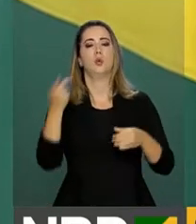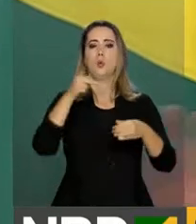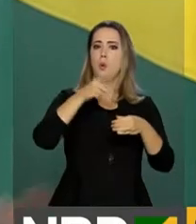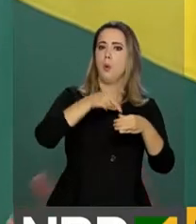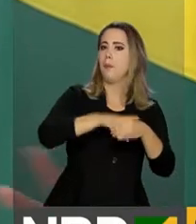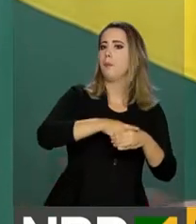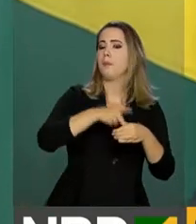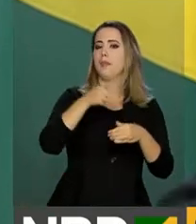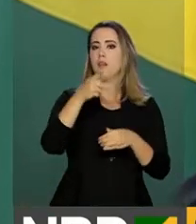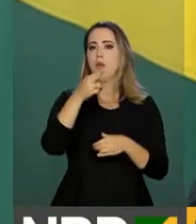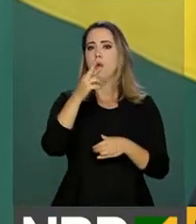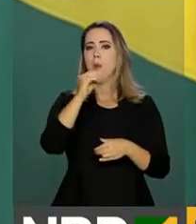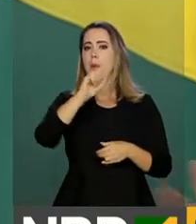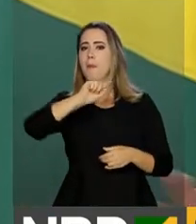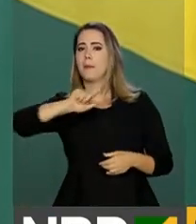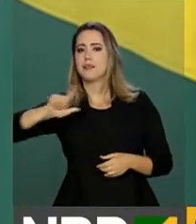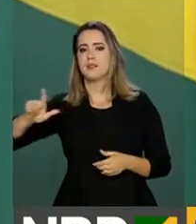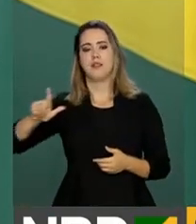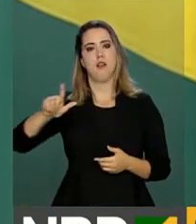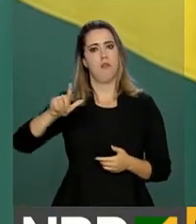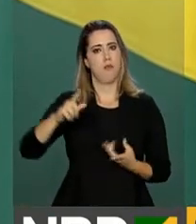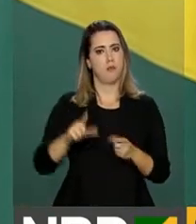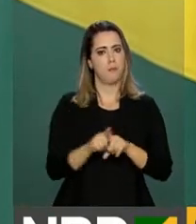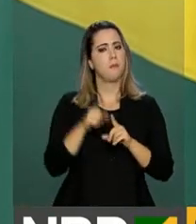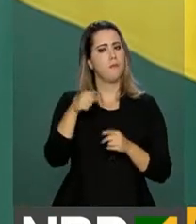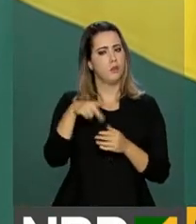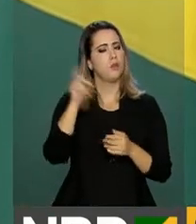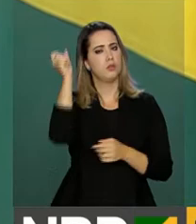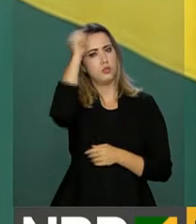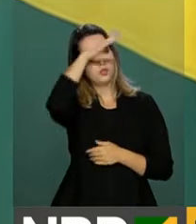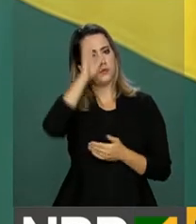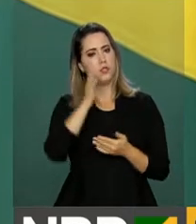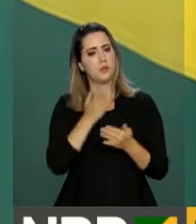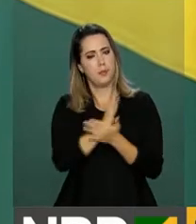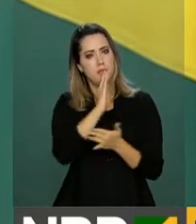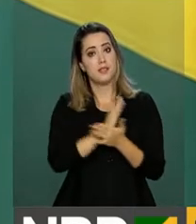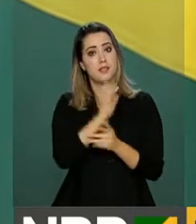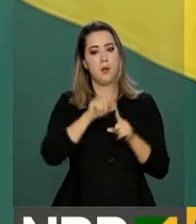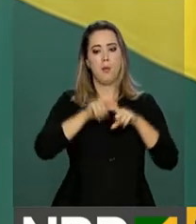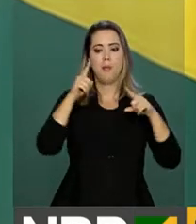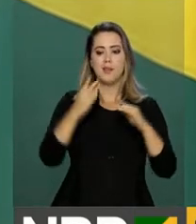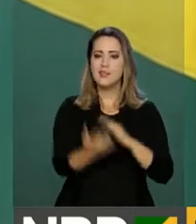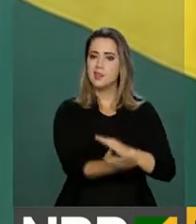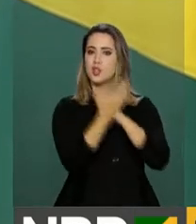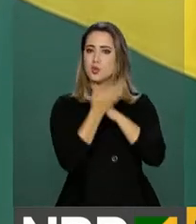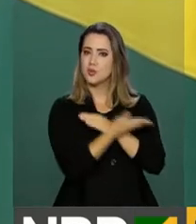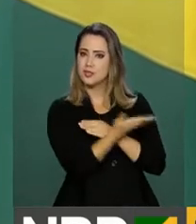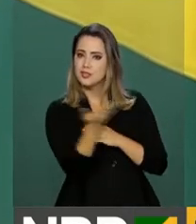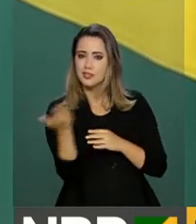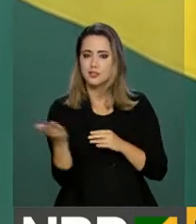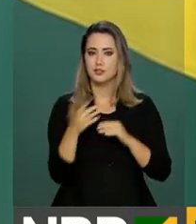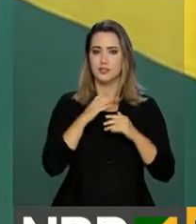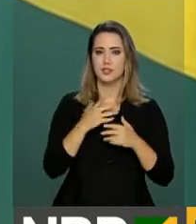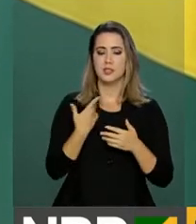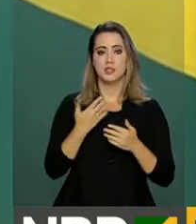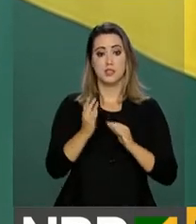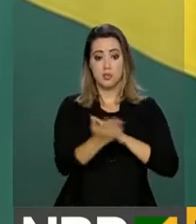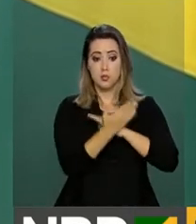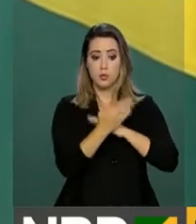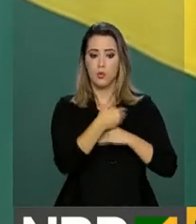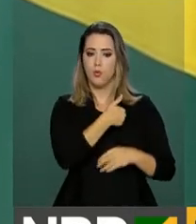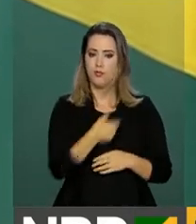todas elas eram matérias difícil aprovação mas com o apoio extraordinário que todos me deram e deram ao governo